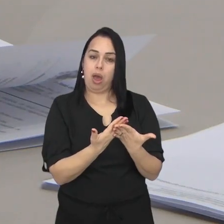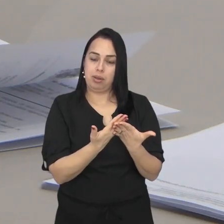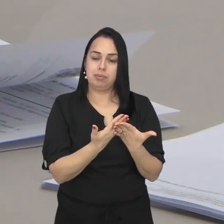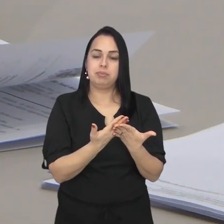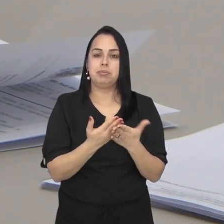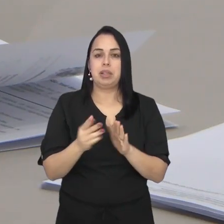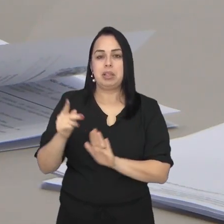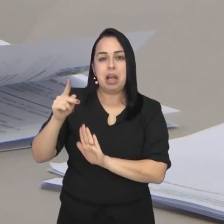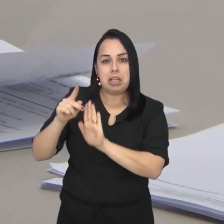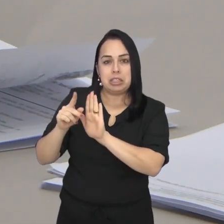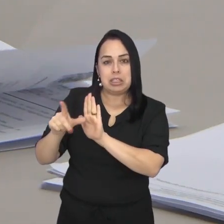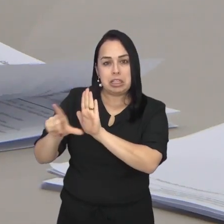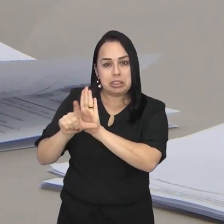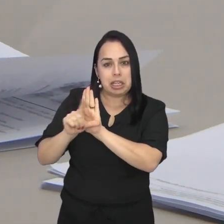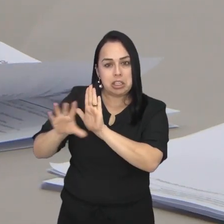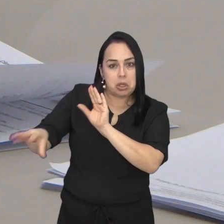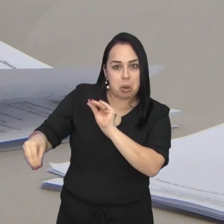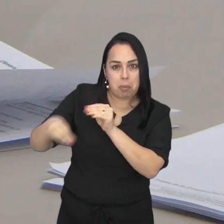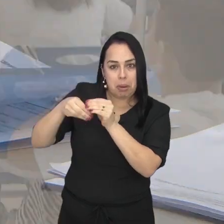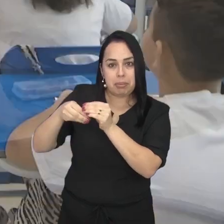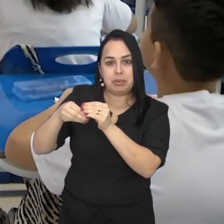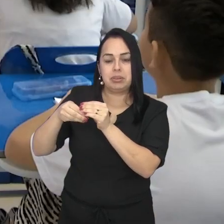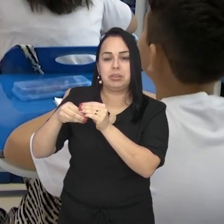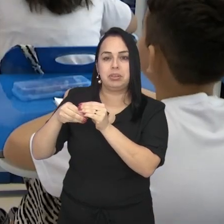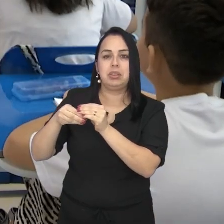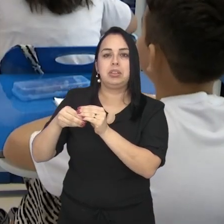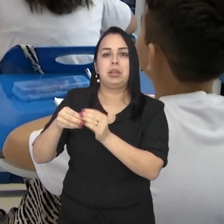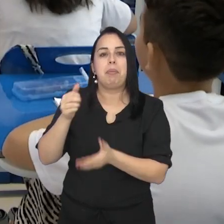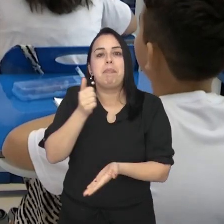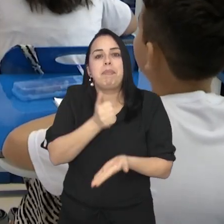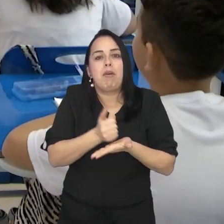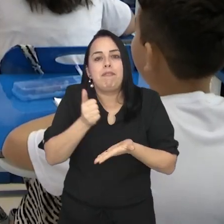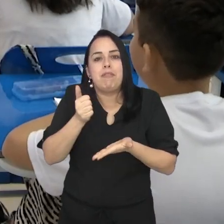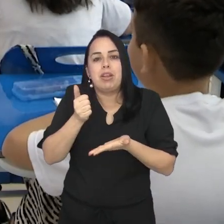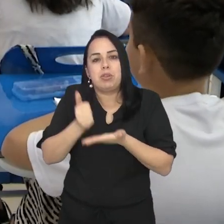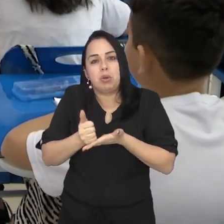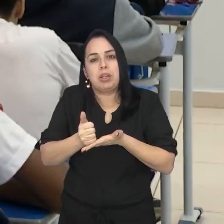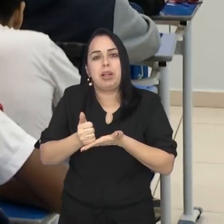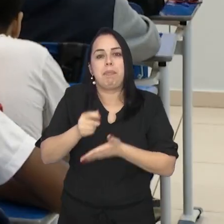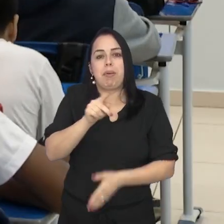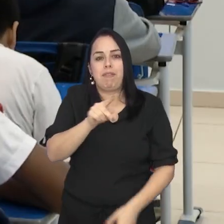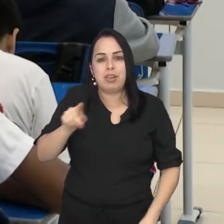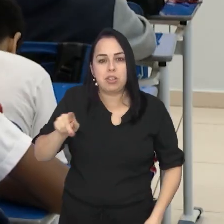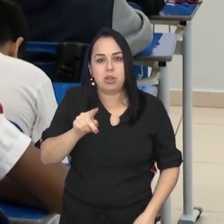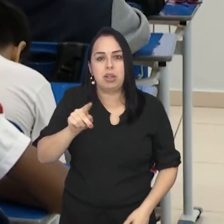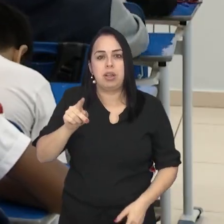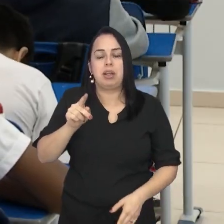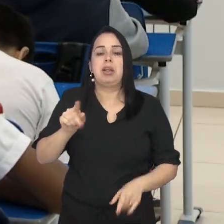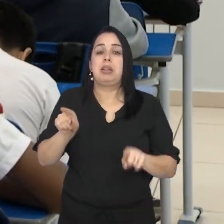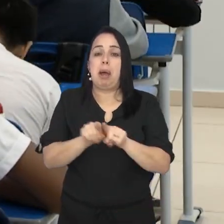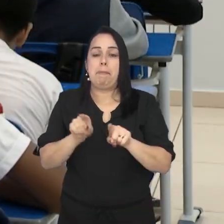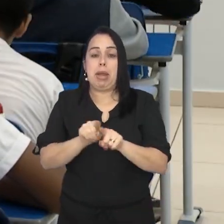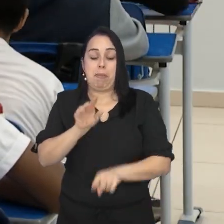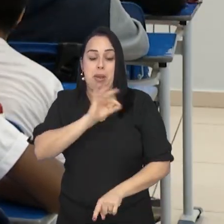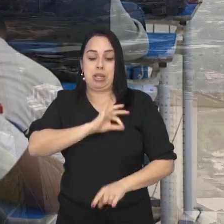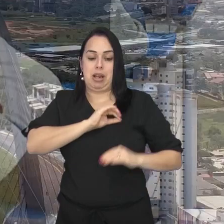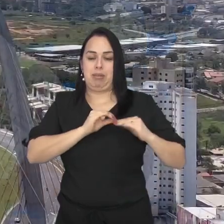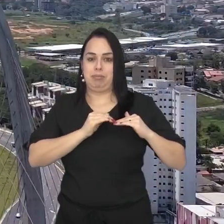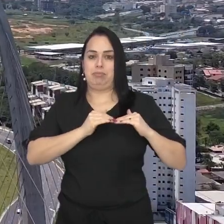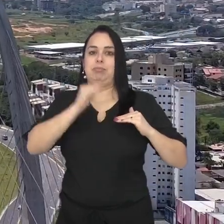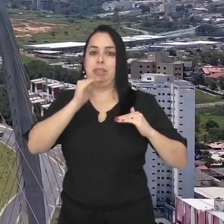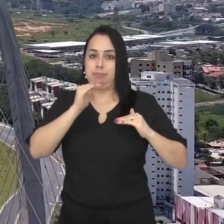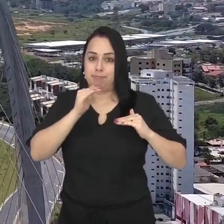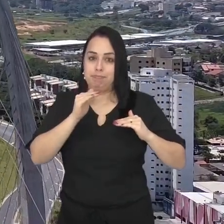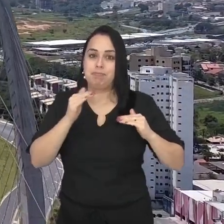leis complementares, destaque para a mudança na tabela de professores municipais com a adoção do piso nacional da categoria e